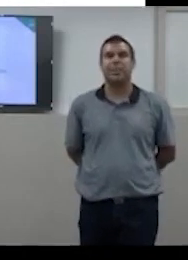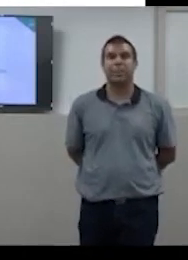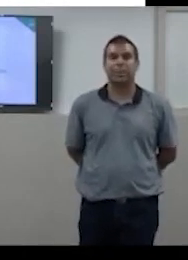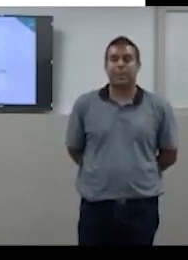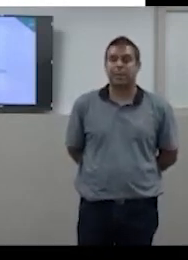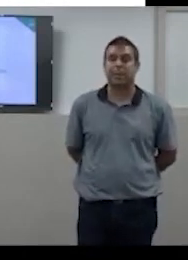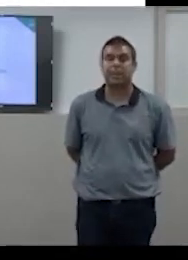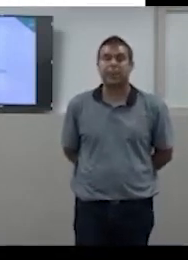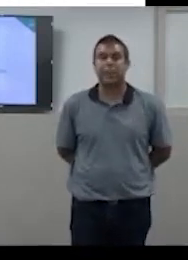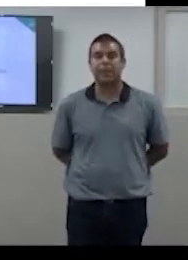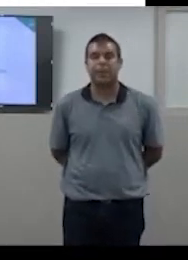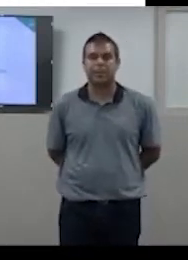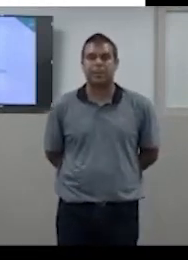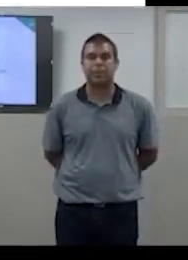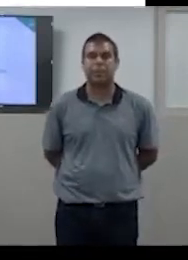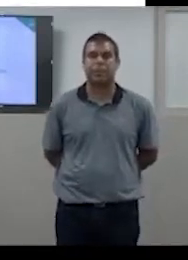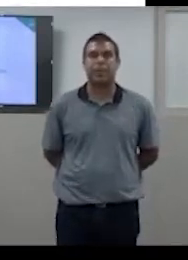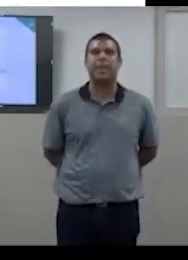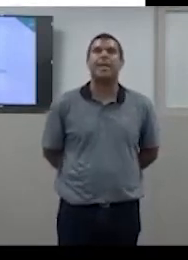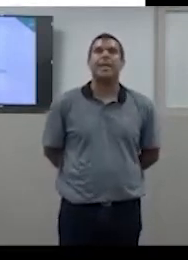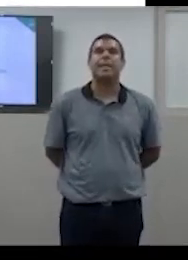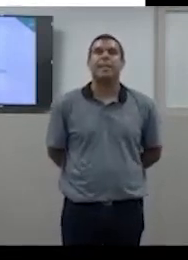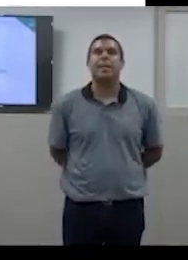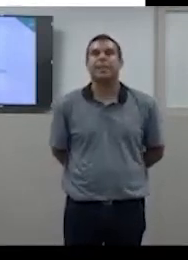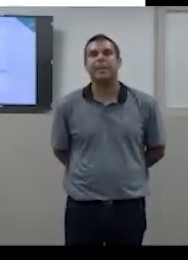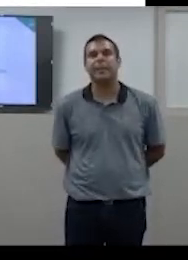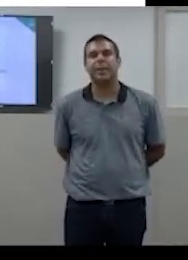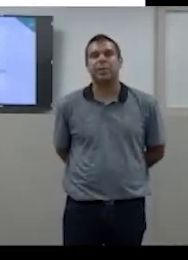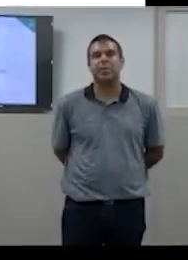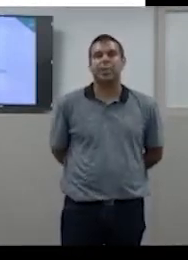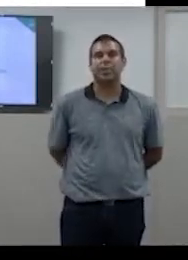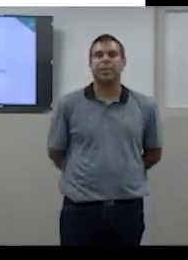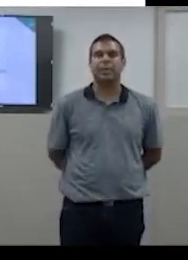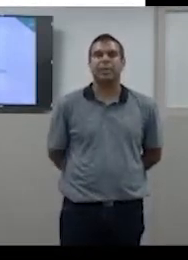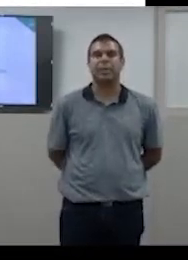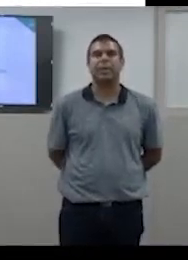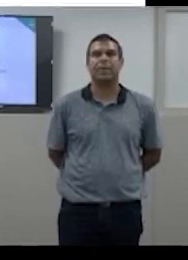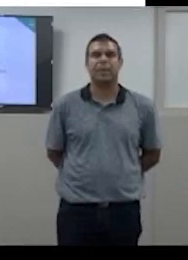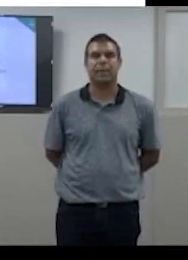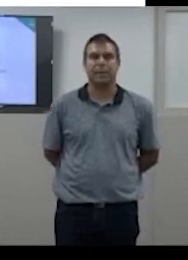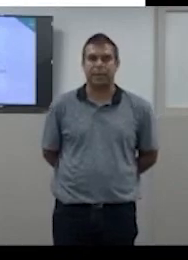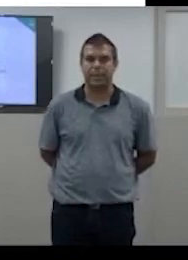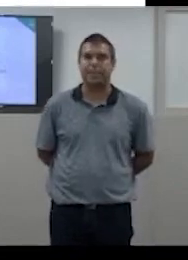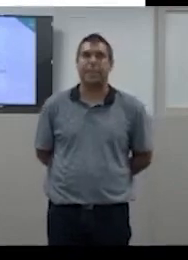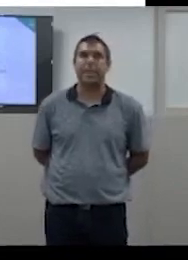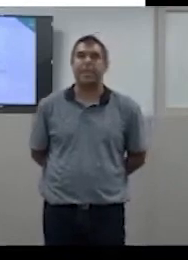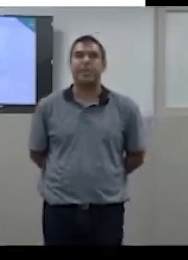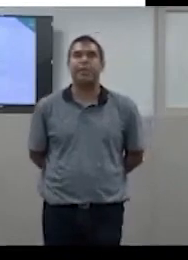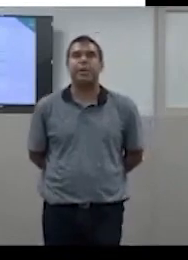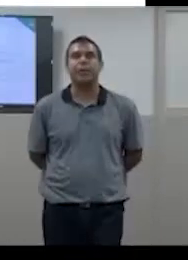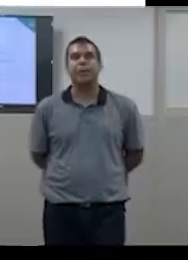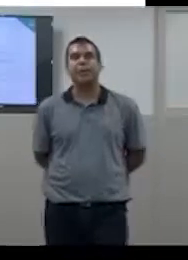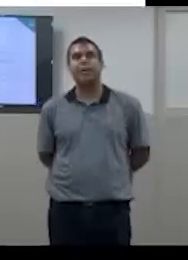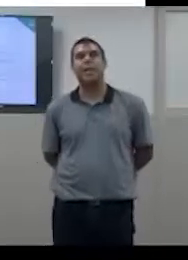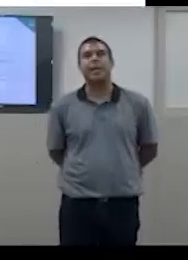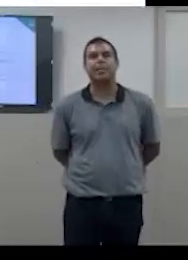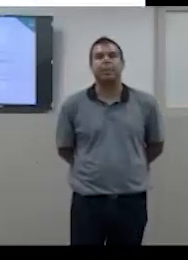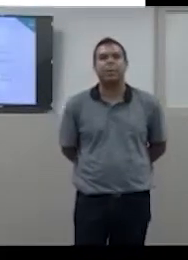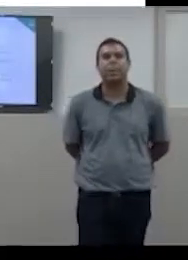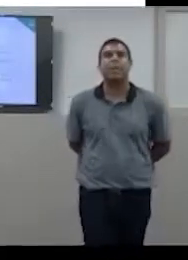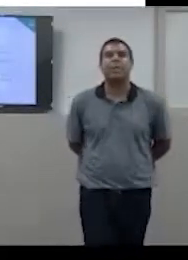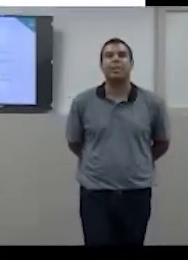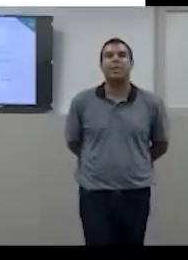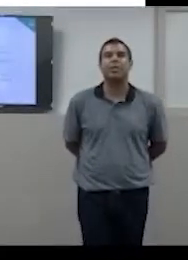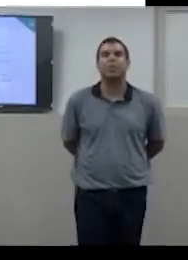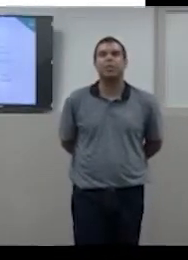transformações térmicas. Opa, então isso é fundamental para a gente estar vendo ali. Pega bem certinho o laço da sequência da nossa aula anterior ali. Então assim, vamos dar uma olhada